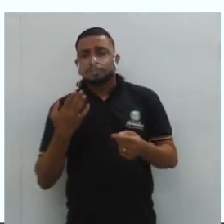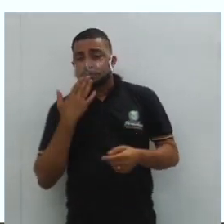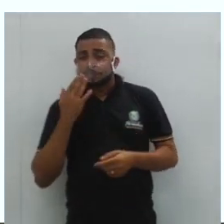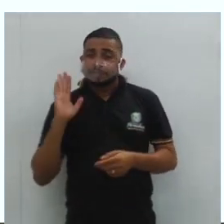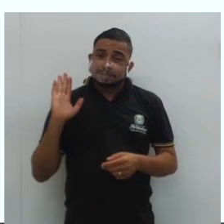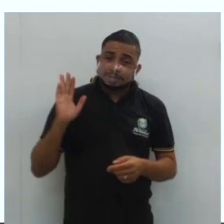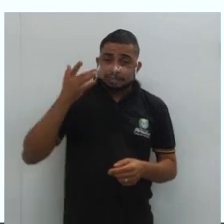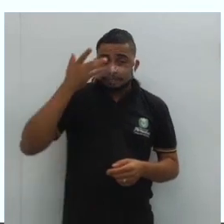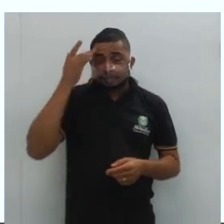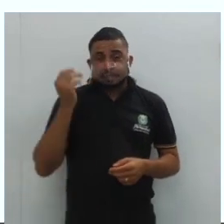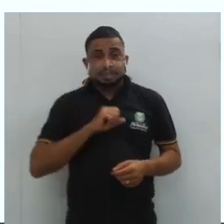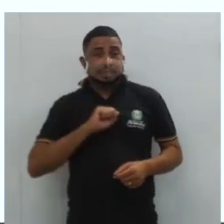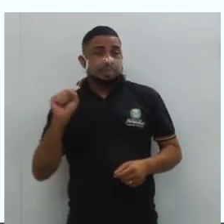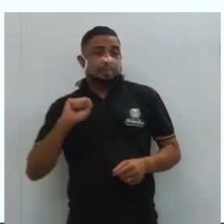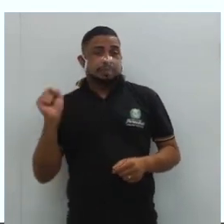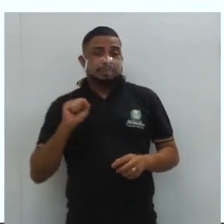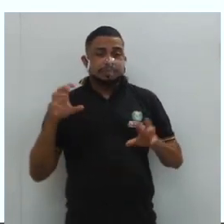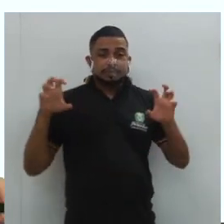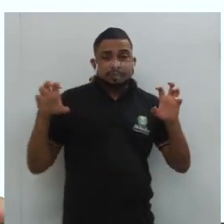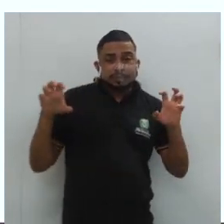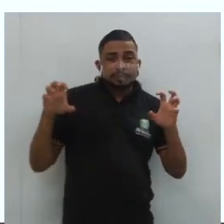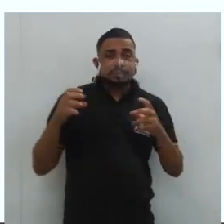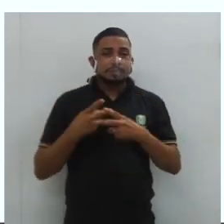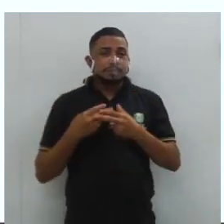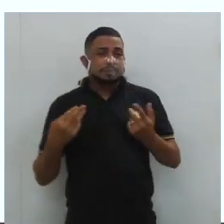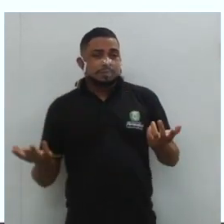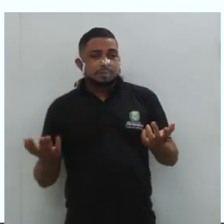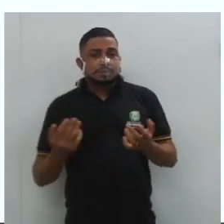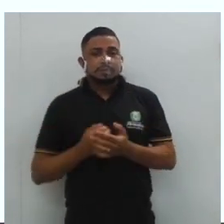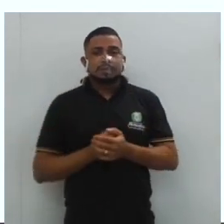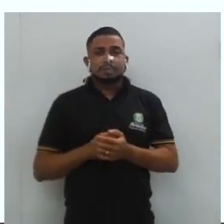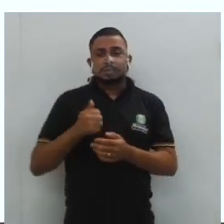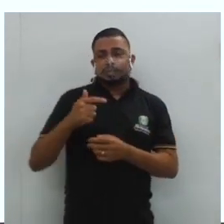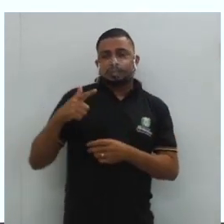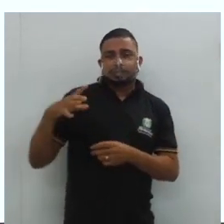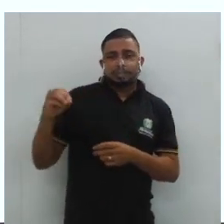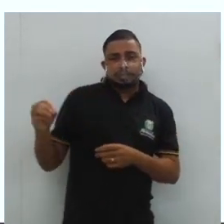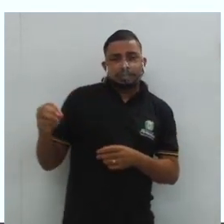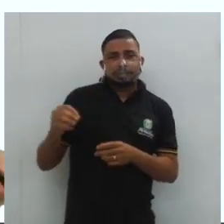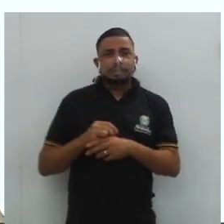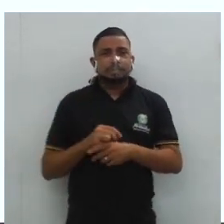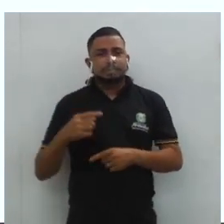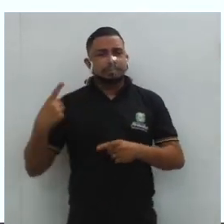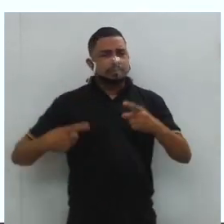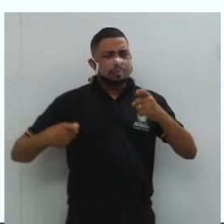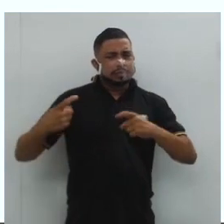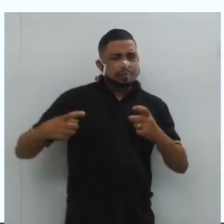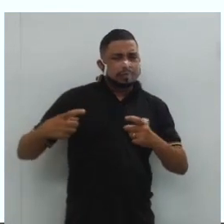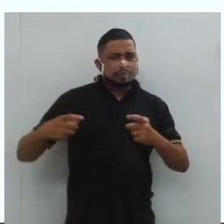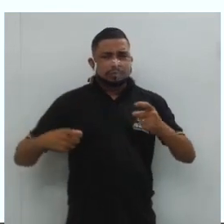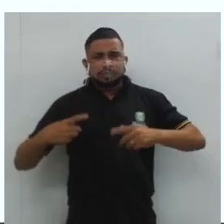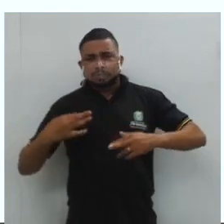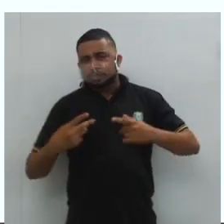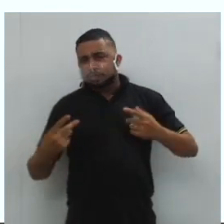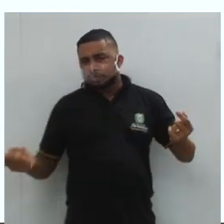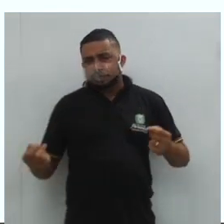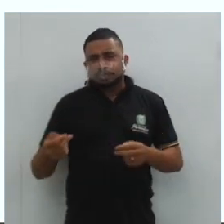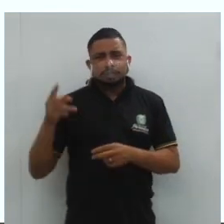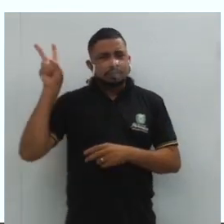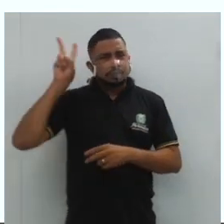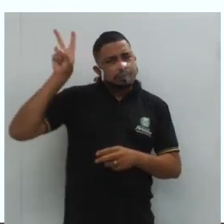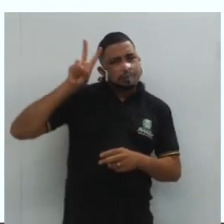gênero favorito, tem pessoas que adoram filmes de suspense, de terror, outros adoram filmes de ação, né? Outros